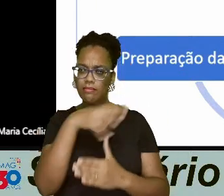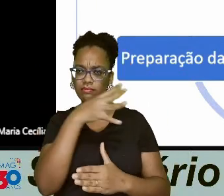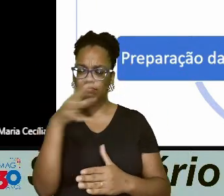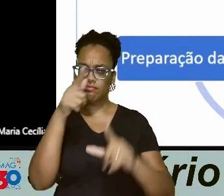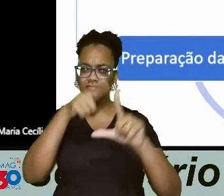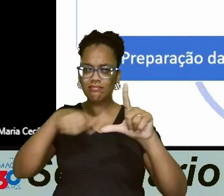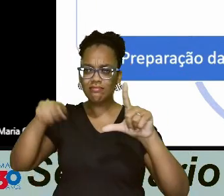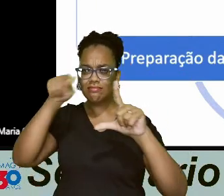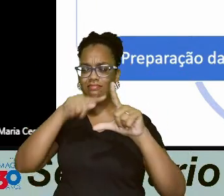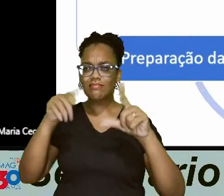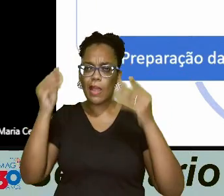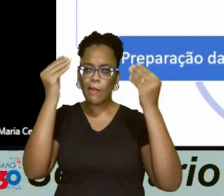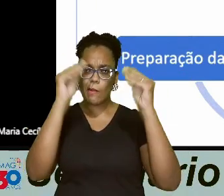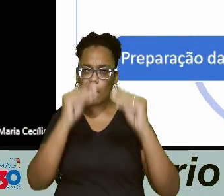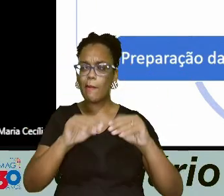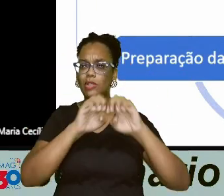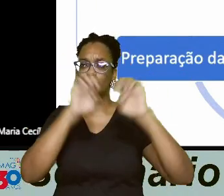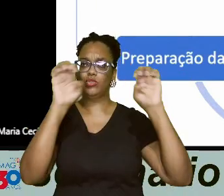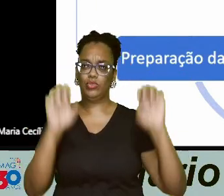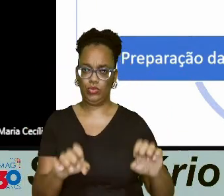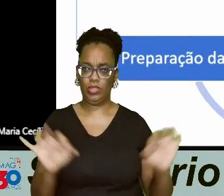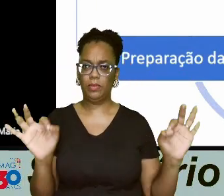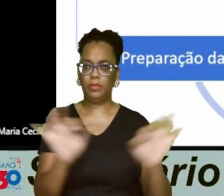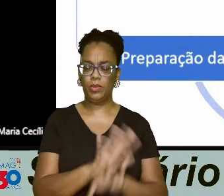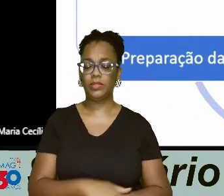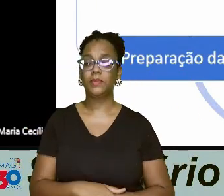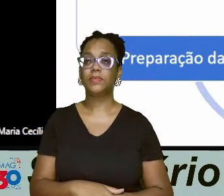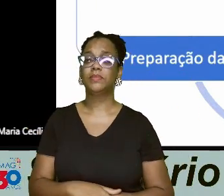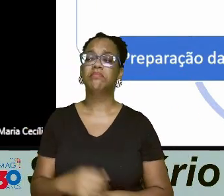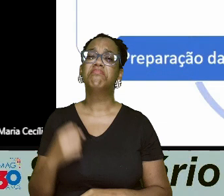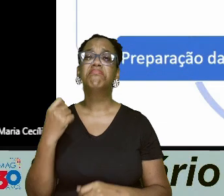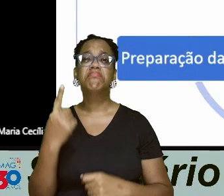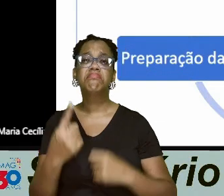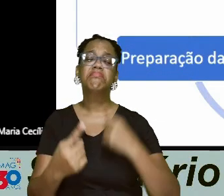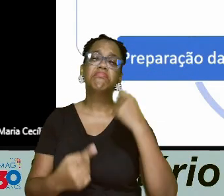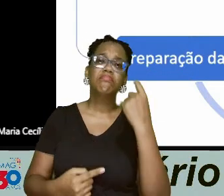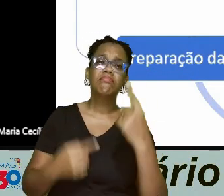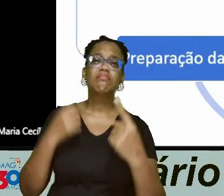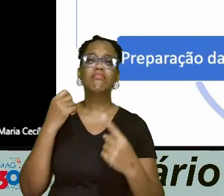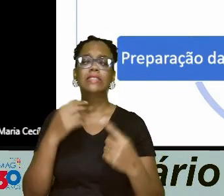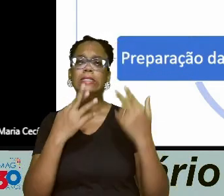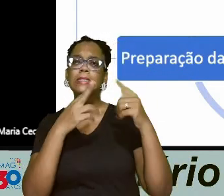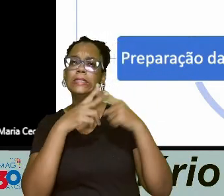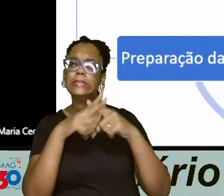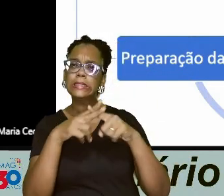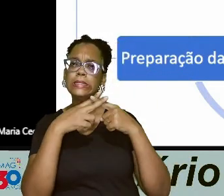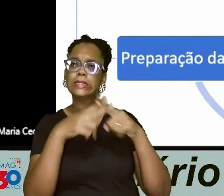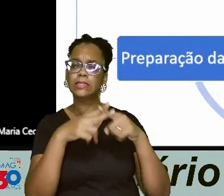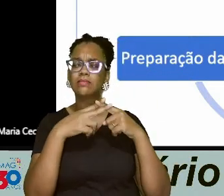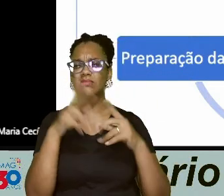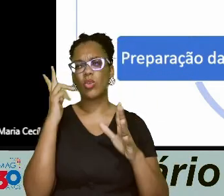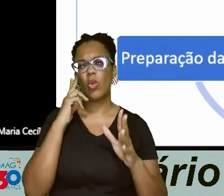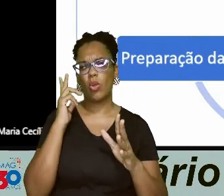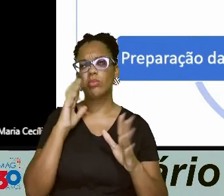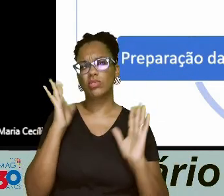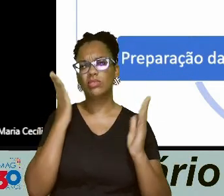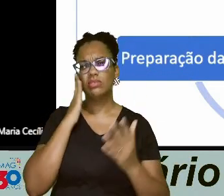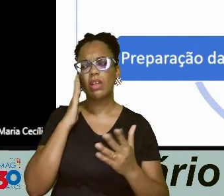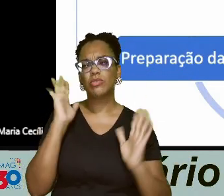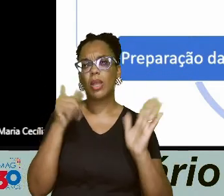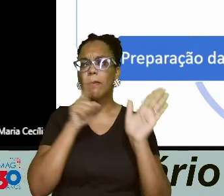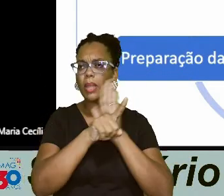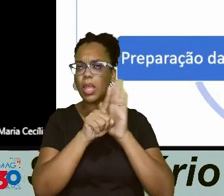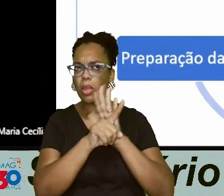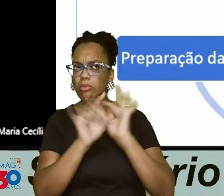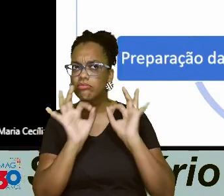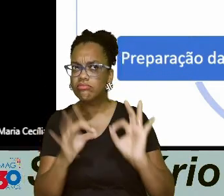base de dados estruturada. De quando em quando a gente tinha que revisar esse instrumento, também é algo muito comum, né? Ver se todas as perguntas ainda faziam